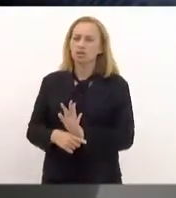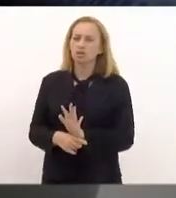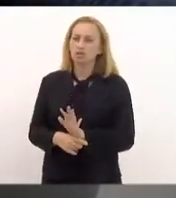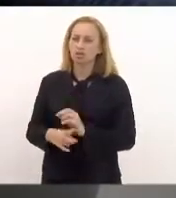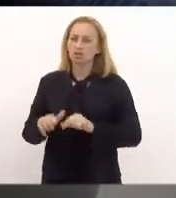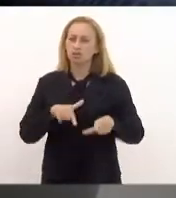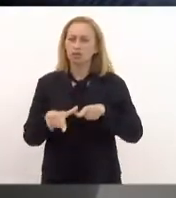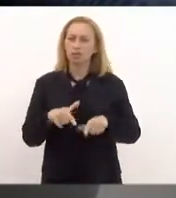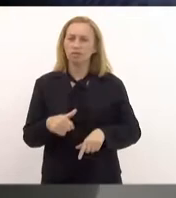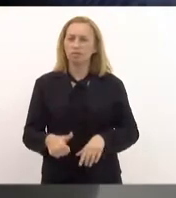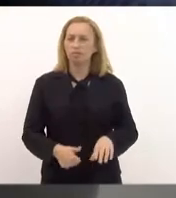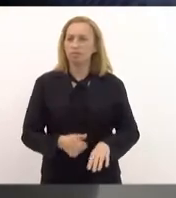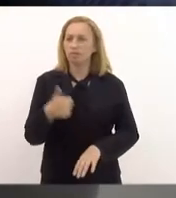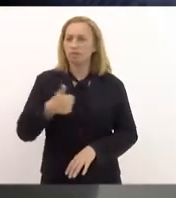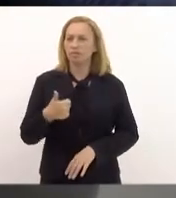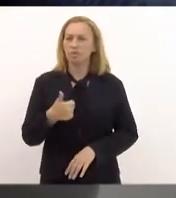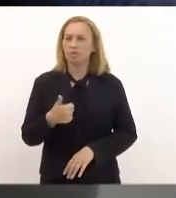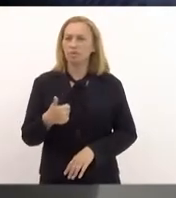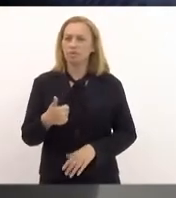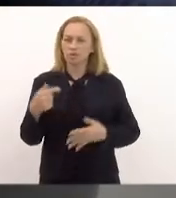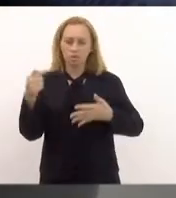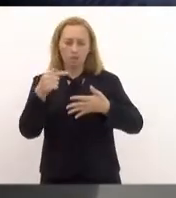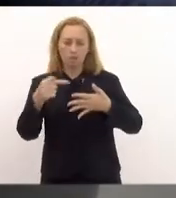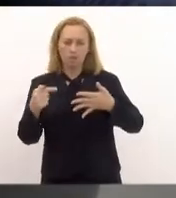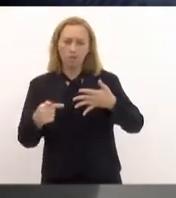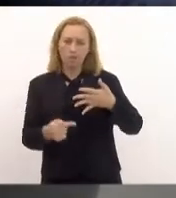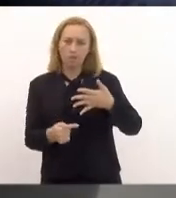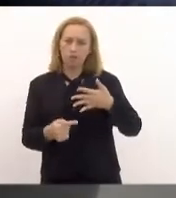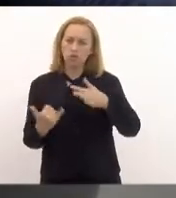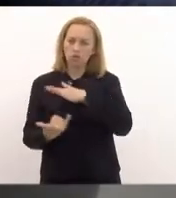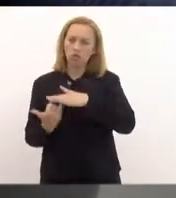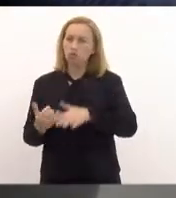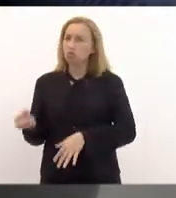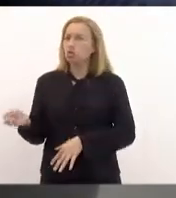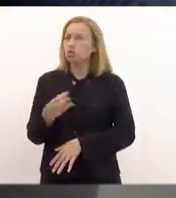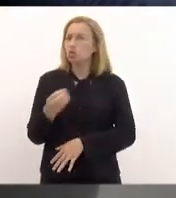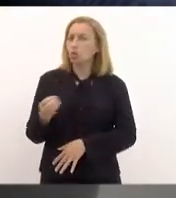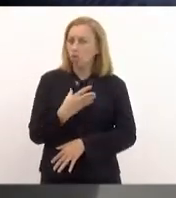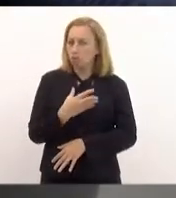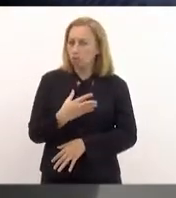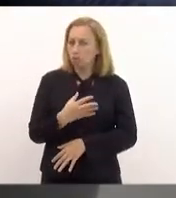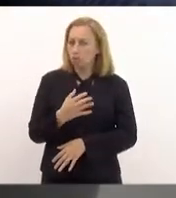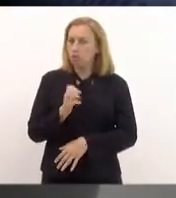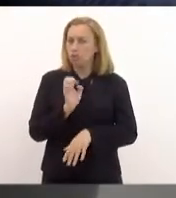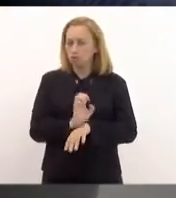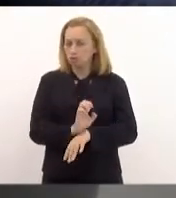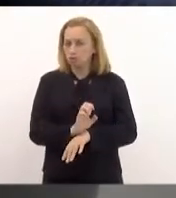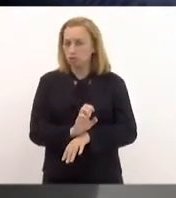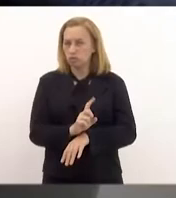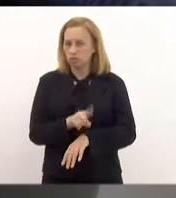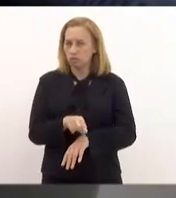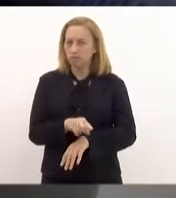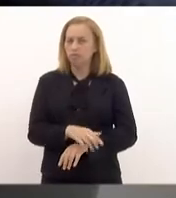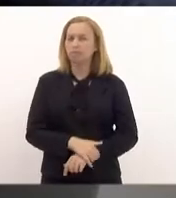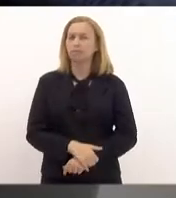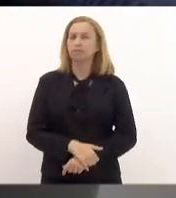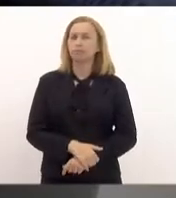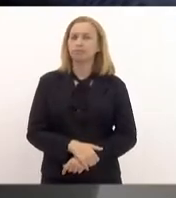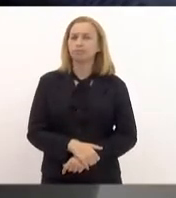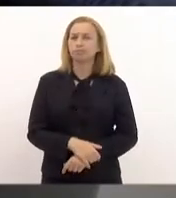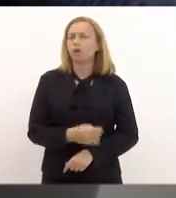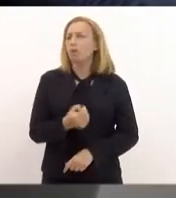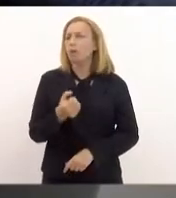Primeira coisa, nós temos que pontuar que o Instituto é muito recente em termos de instituição estadual, né? Tem